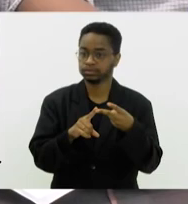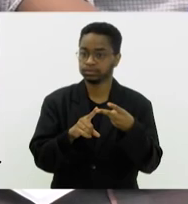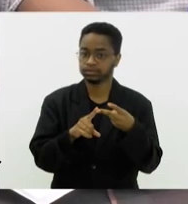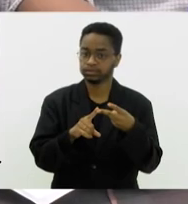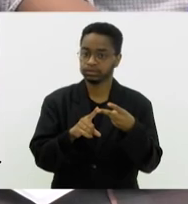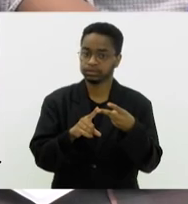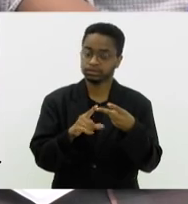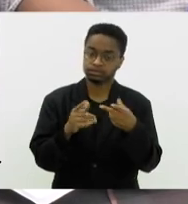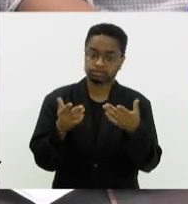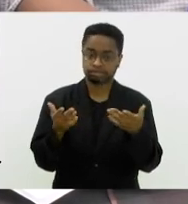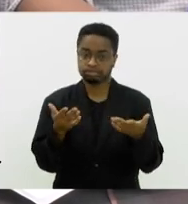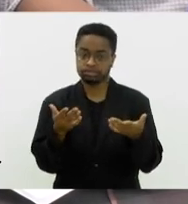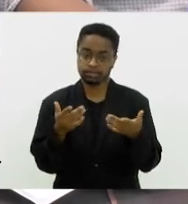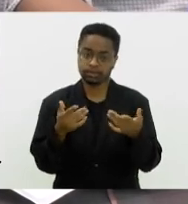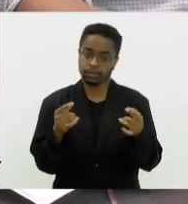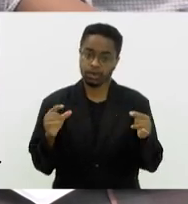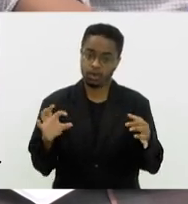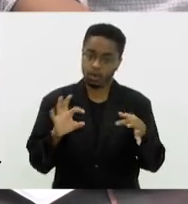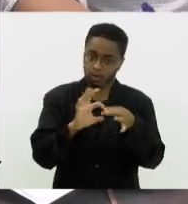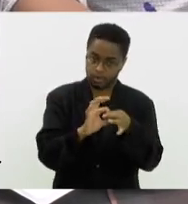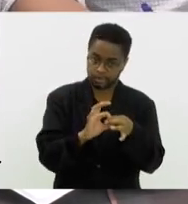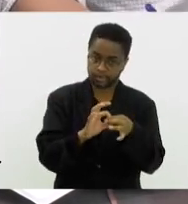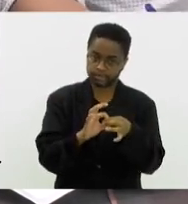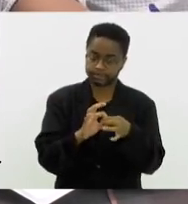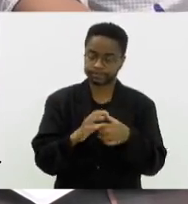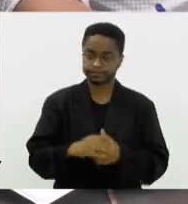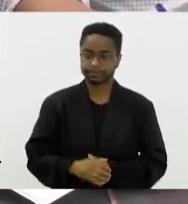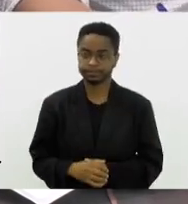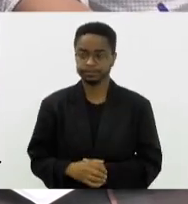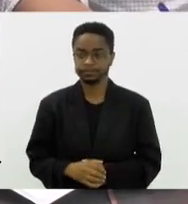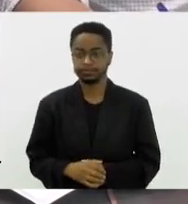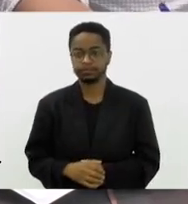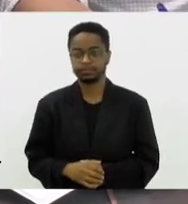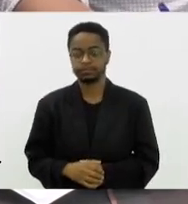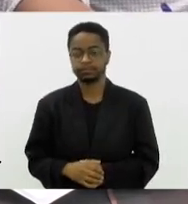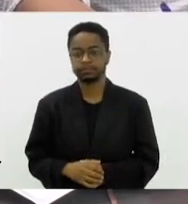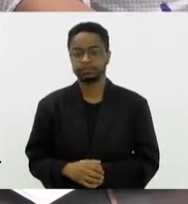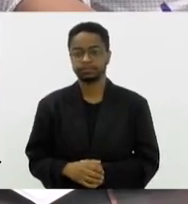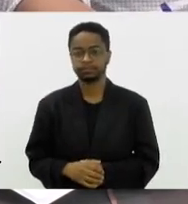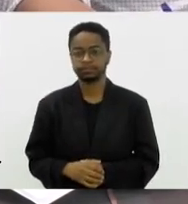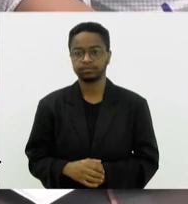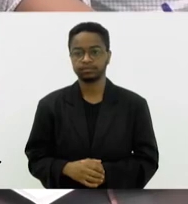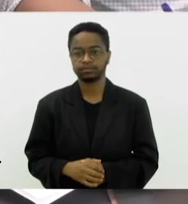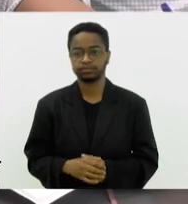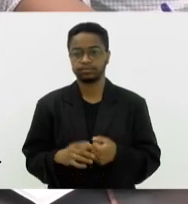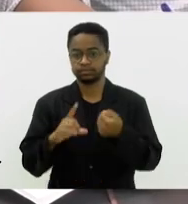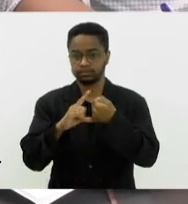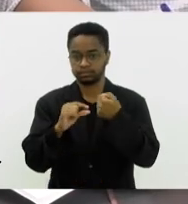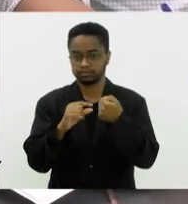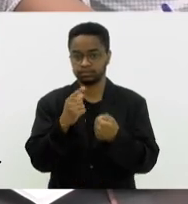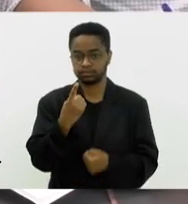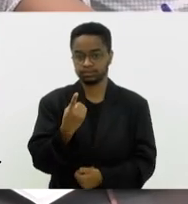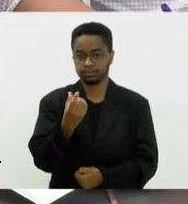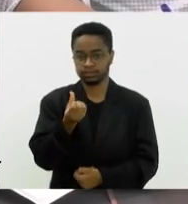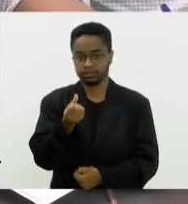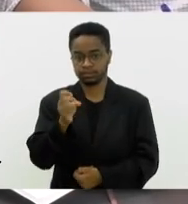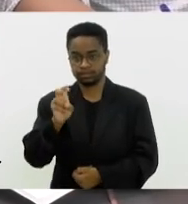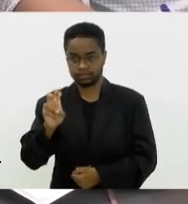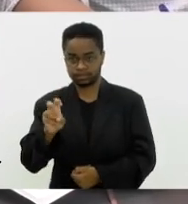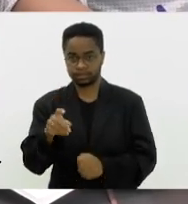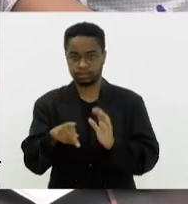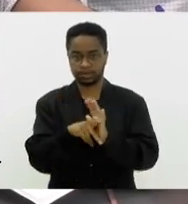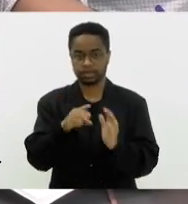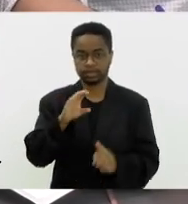de alguma maneira se combina com a primeira, que é o seguinte. O artigo 165 do